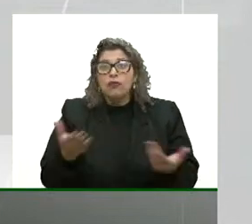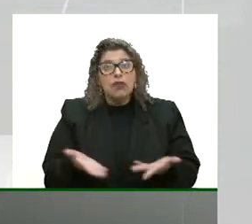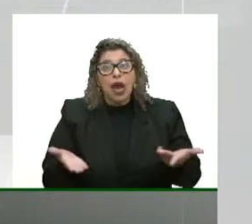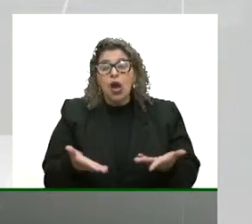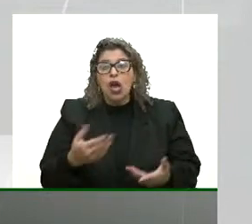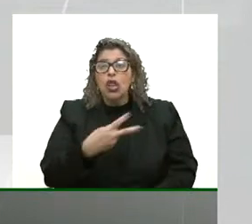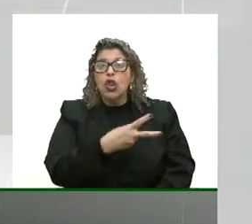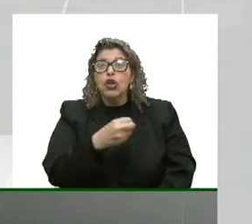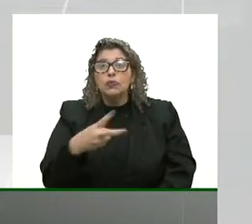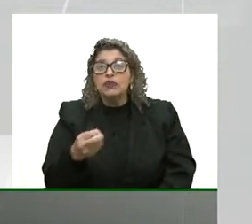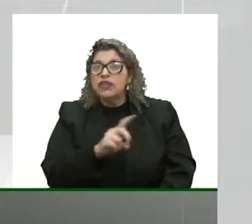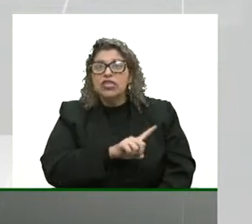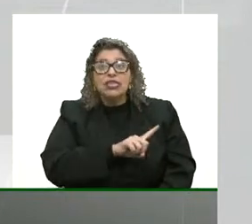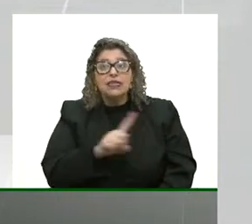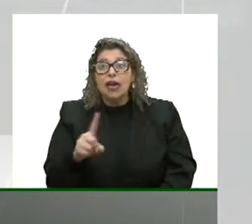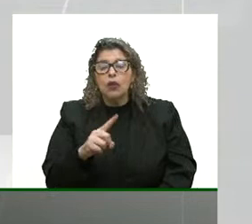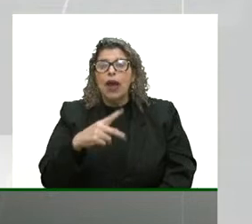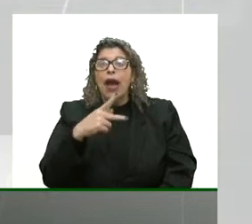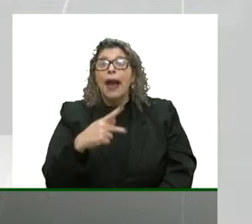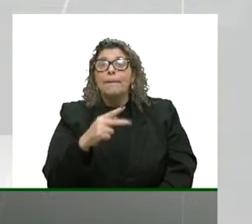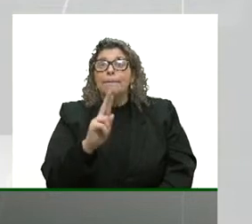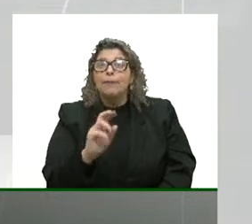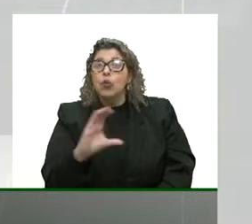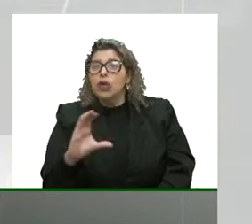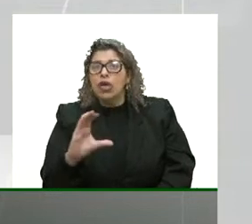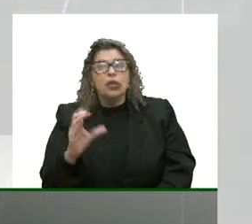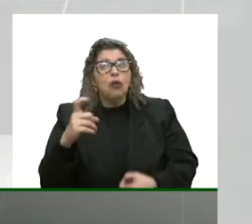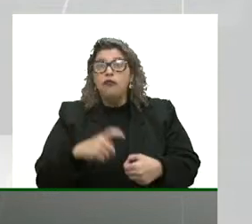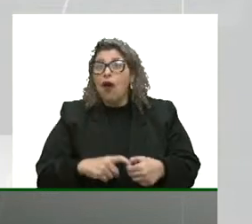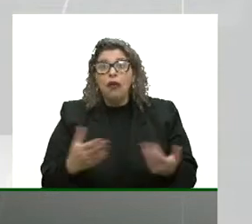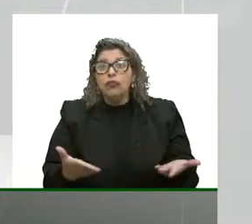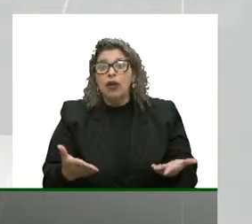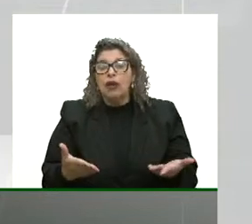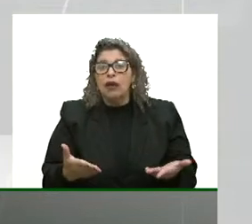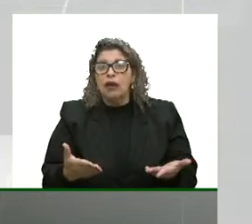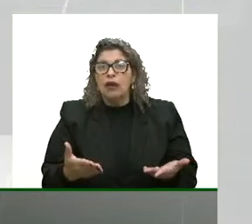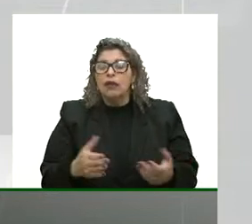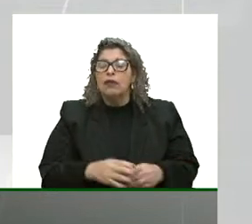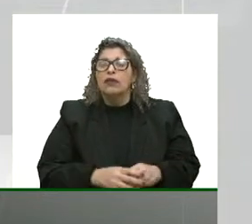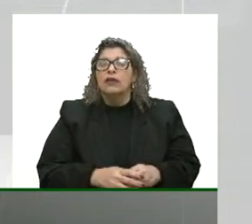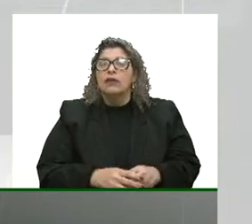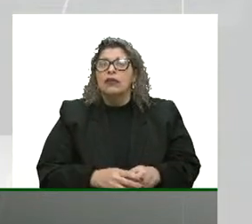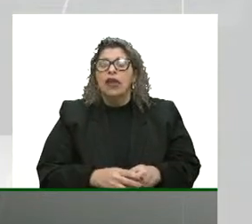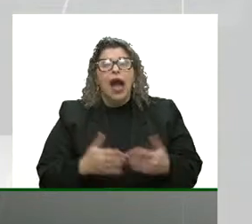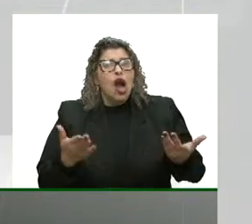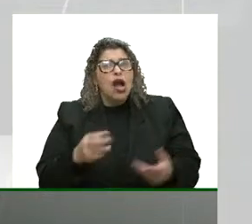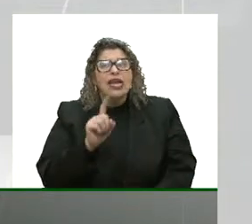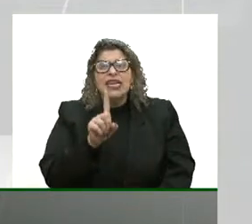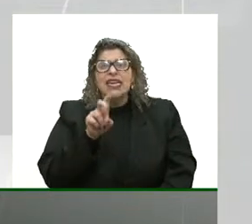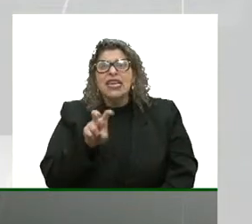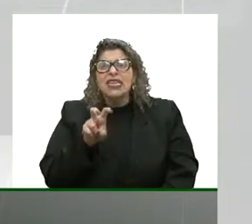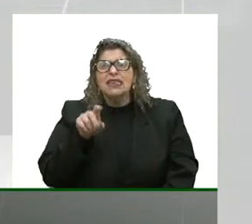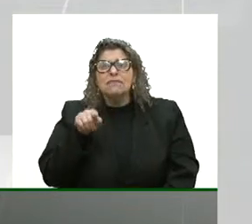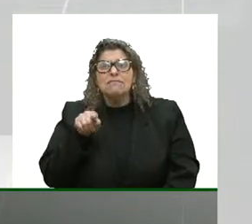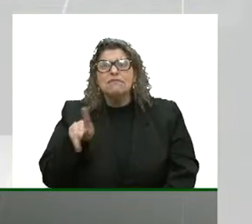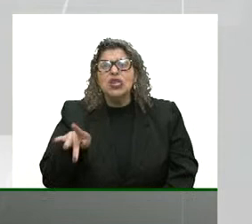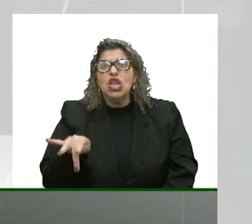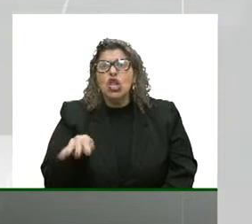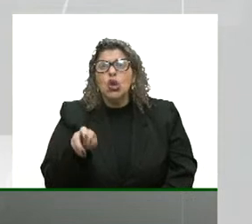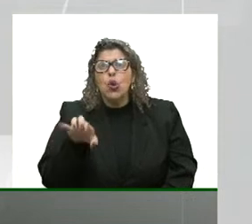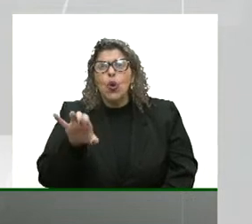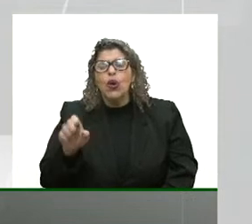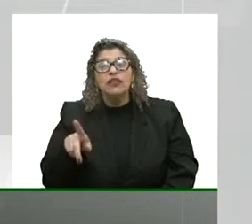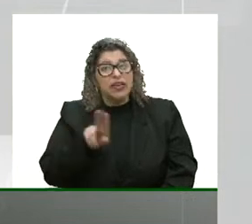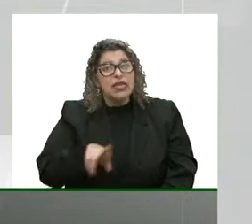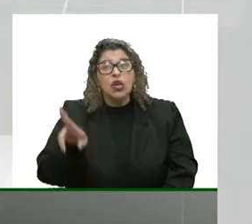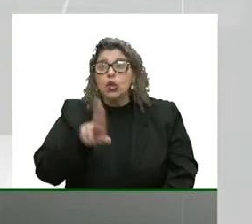PUC não volta esse ano. Então é usar o dinheiro, 15 milhões, não sei quantos milhões o governo vai ter que